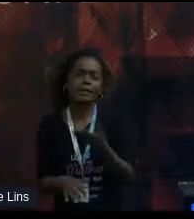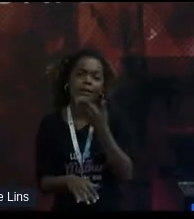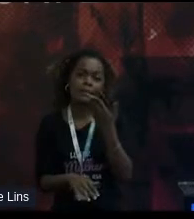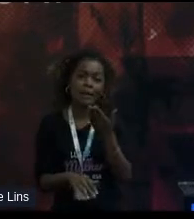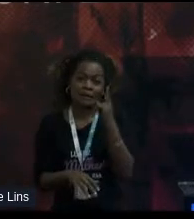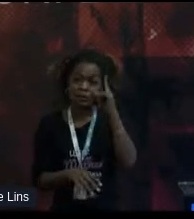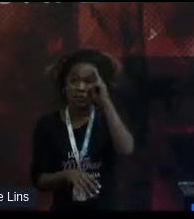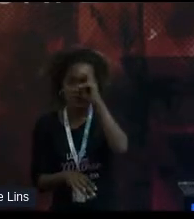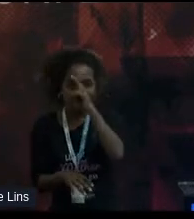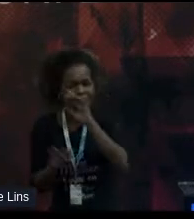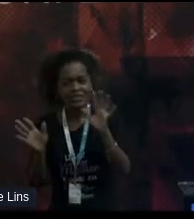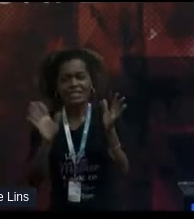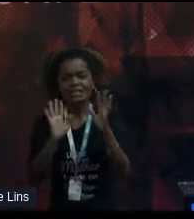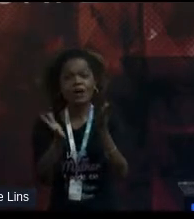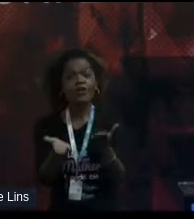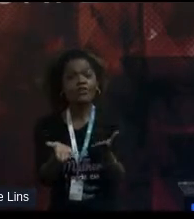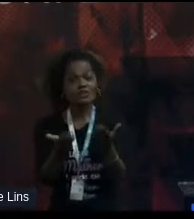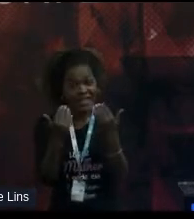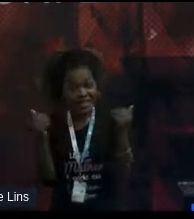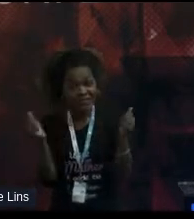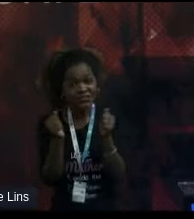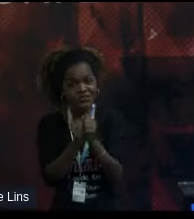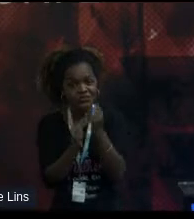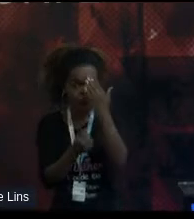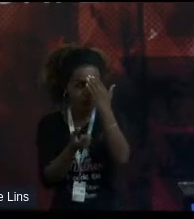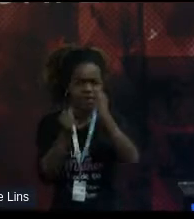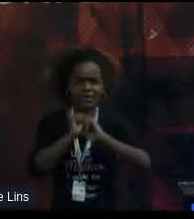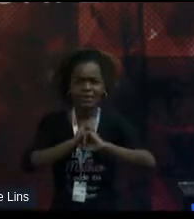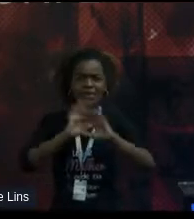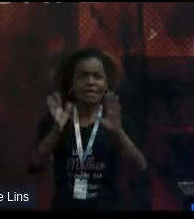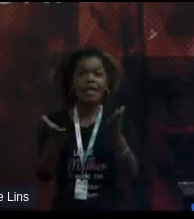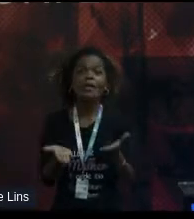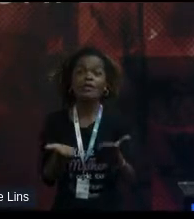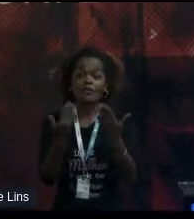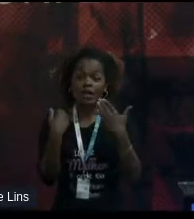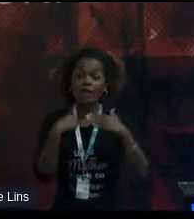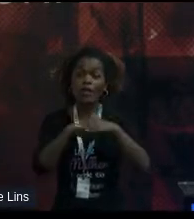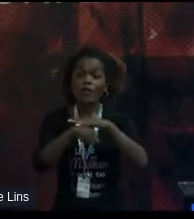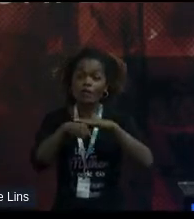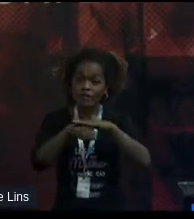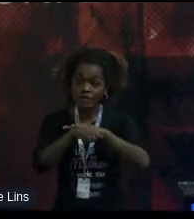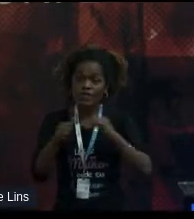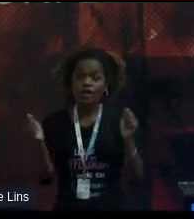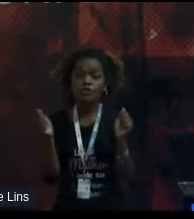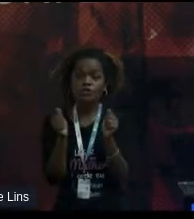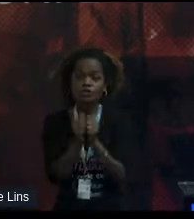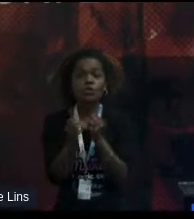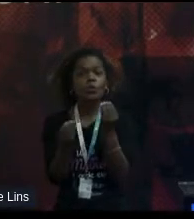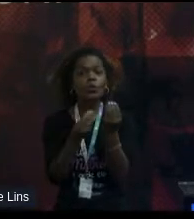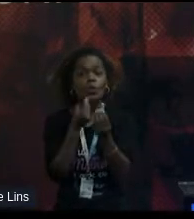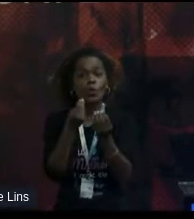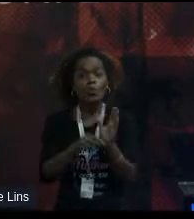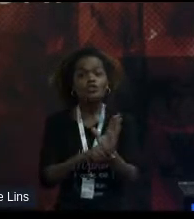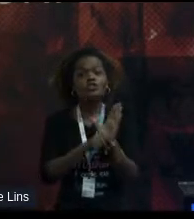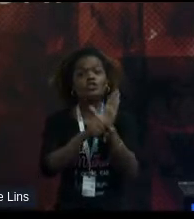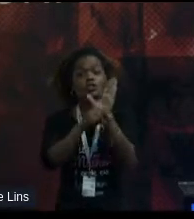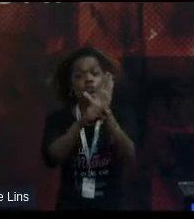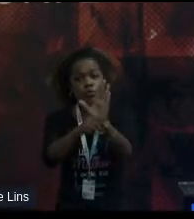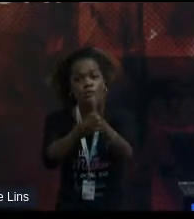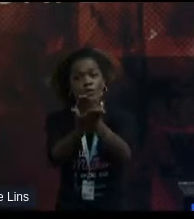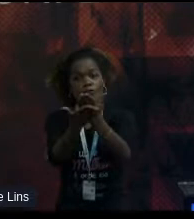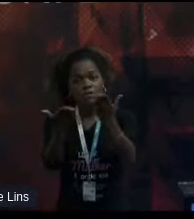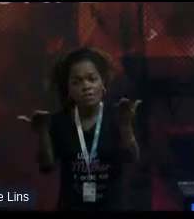vem aqui com a gente para entender um pouquinho, de conversar com a gente, de como que a gente pode contribuir com vocês, com esse